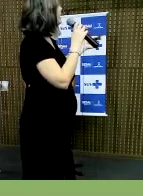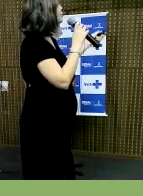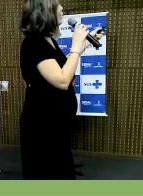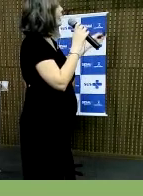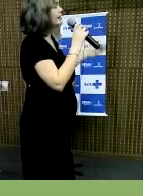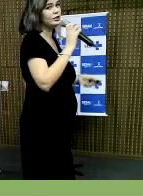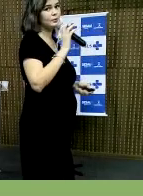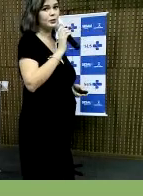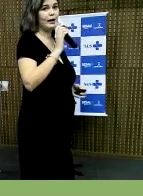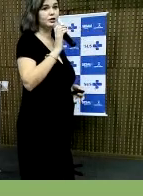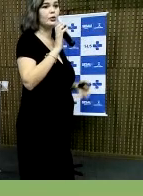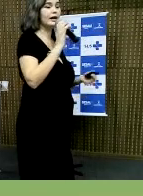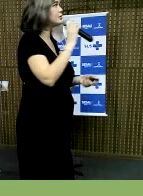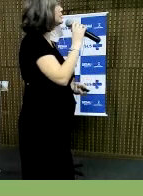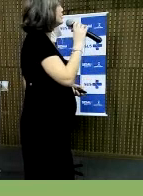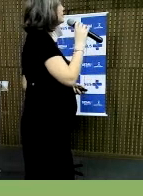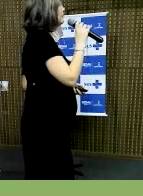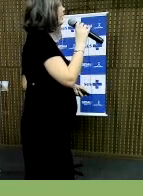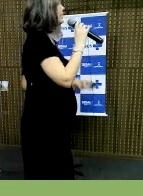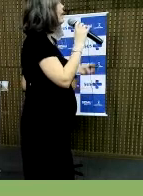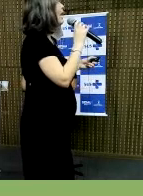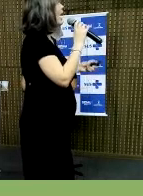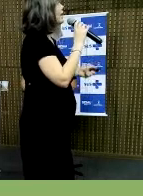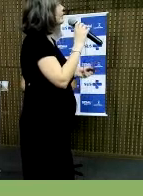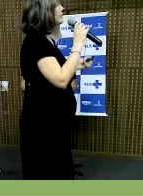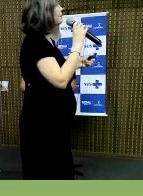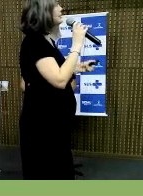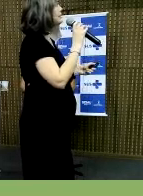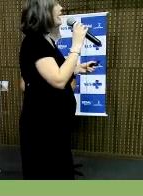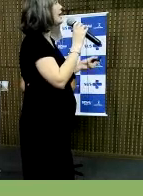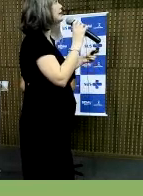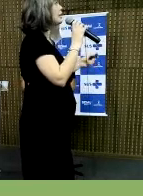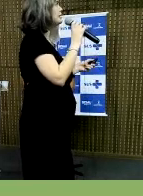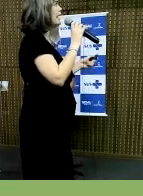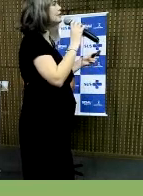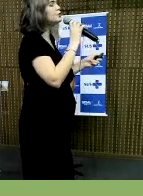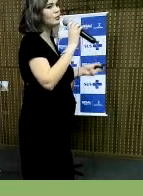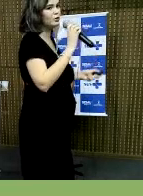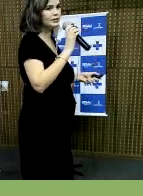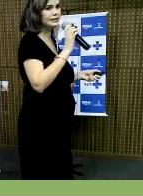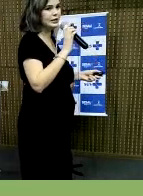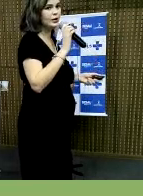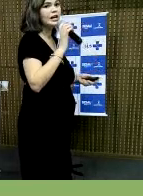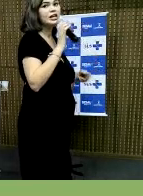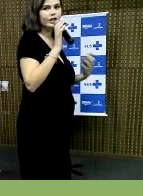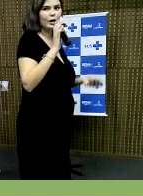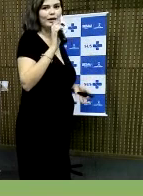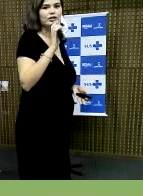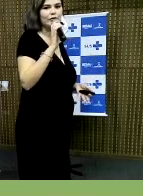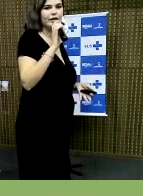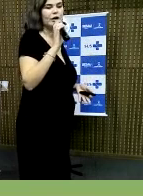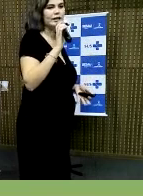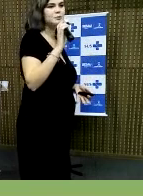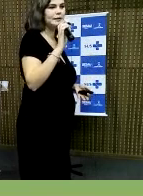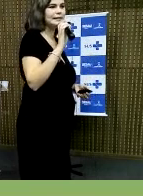As salas de coleta e atendimento médico exclusivo também, as coletas de PCR na unidade como em domicílio. Geralmente